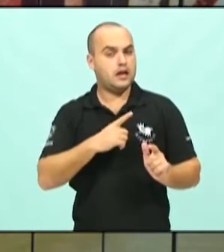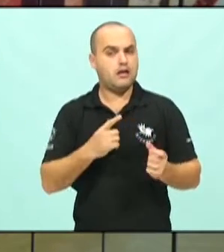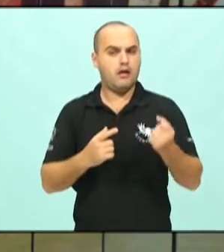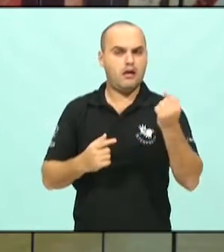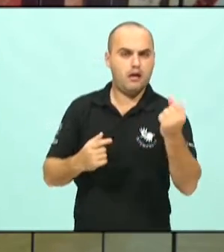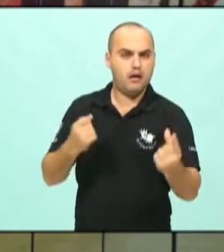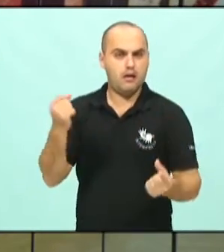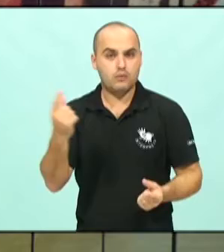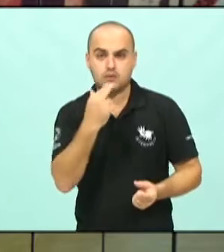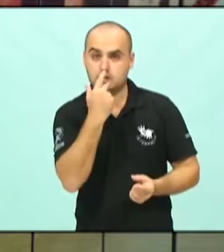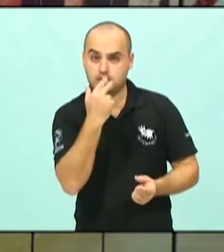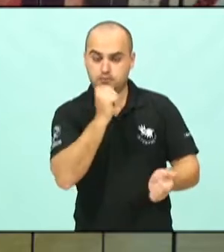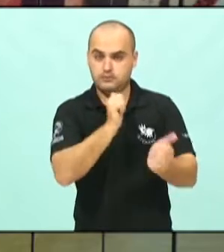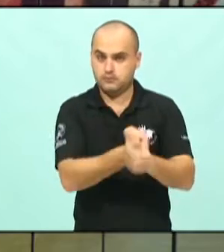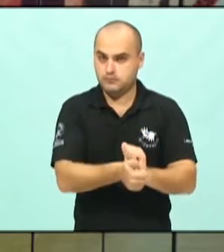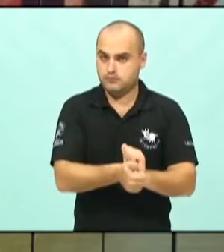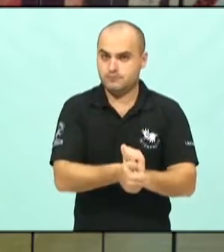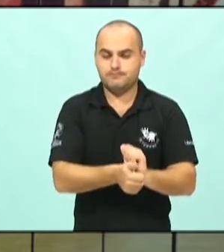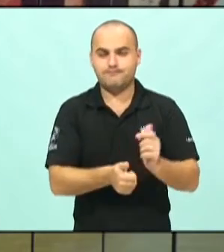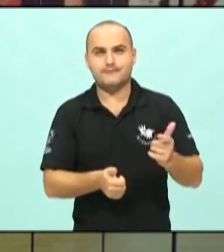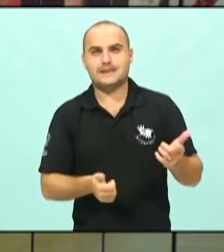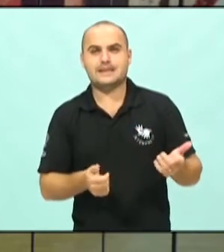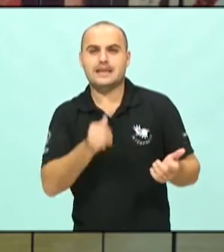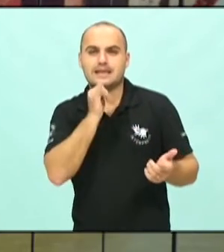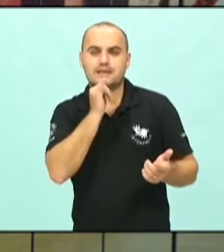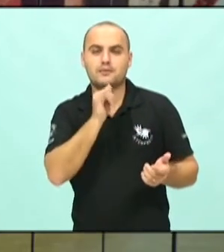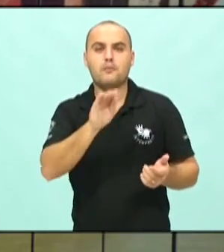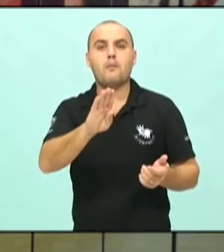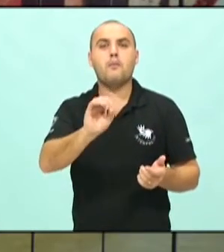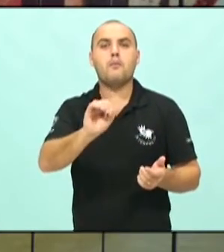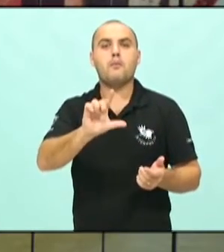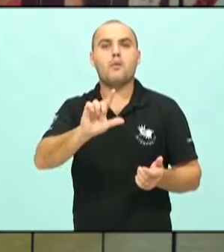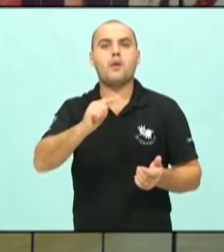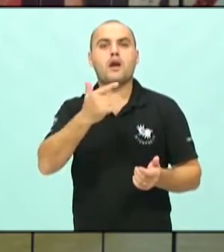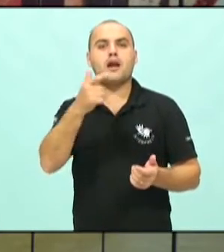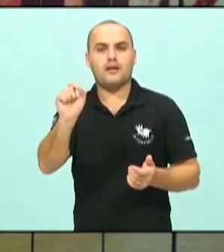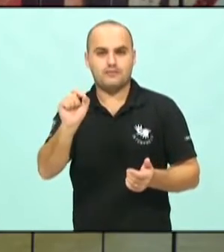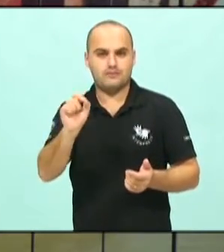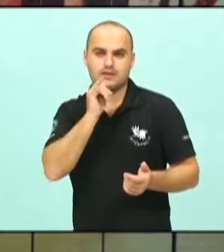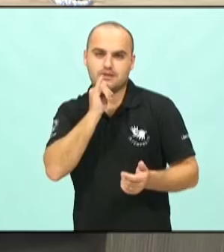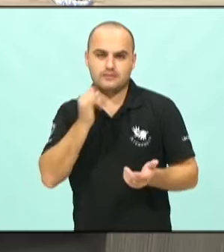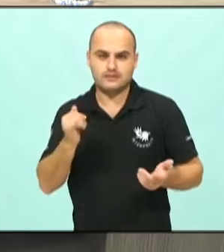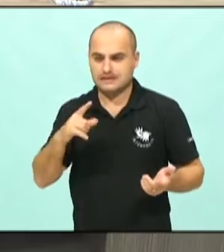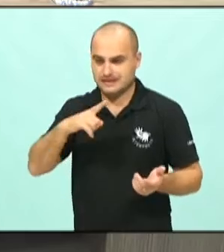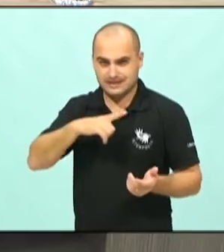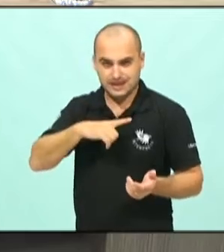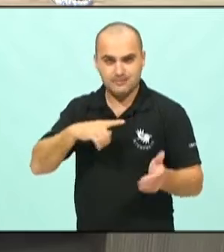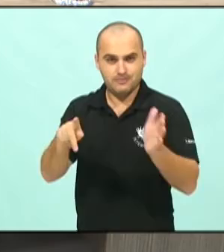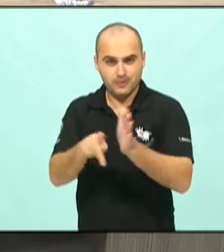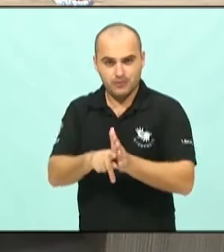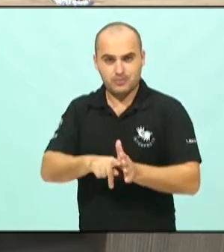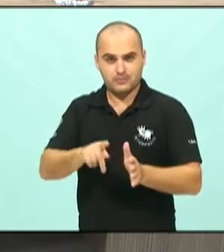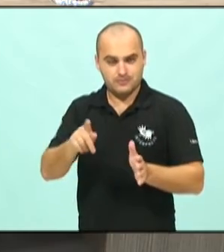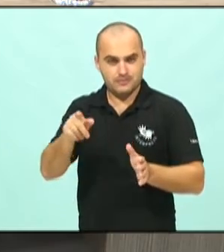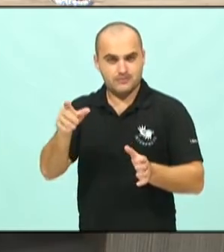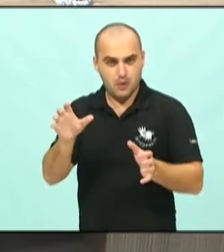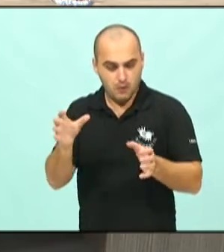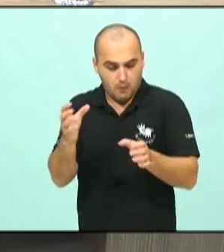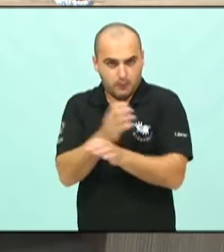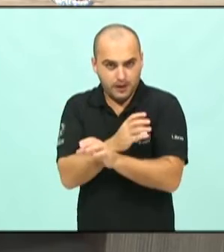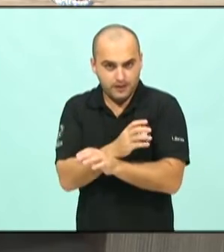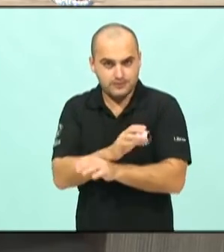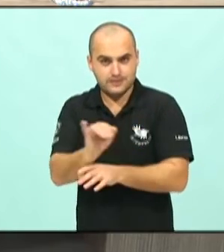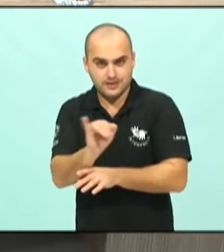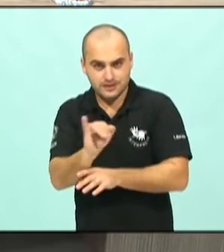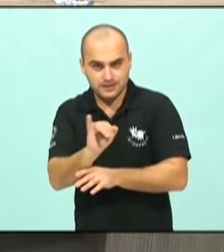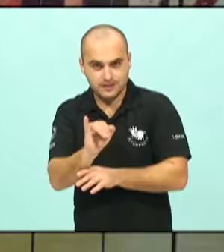modalidades que tu não consegue. Bolão, por exemplo. Será que nós temos jogadores de bolão suficiente para competir por Itajaí?